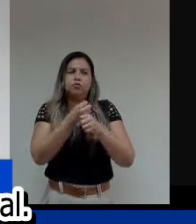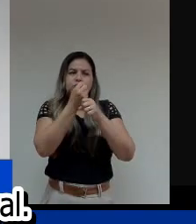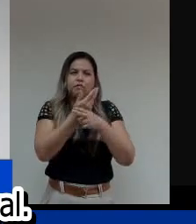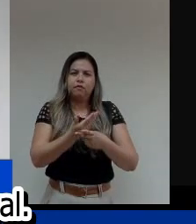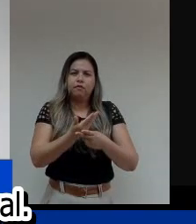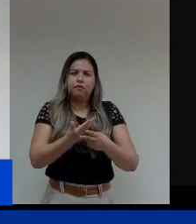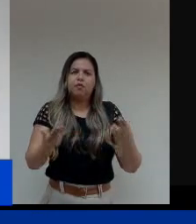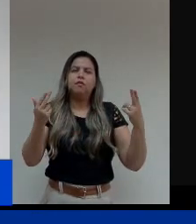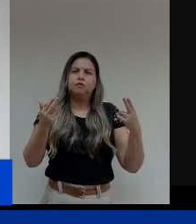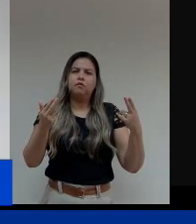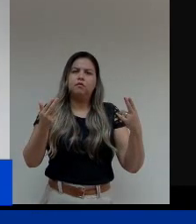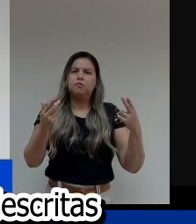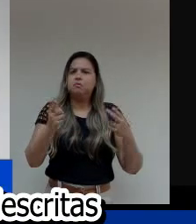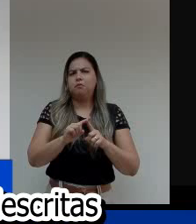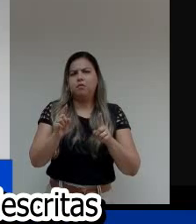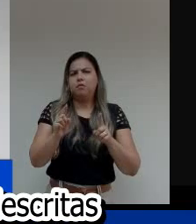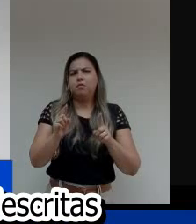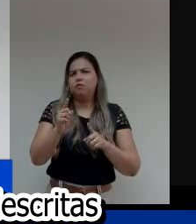infração eleitoral.